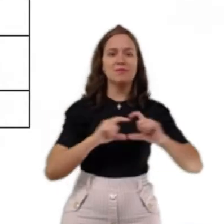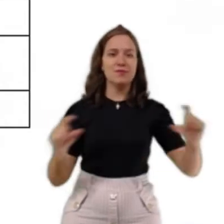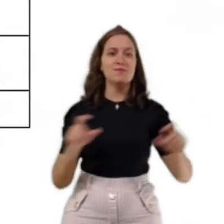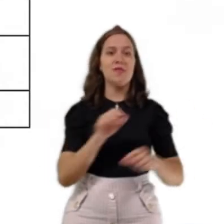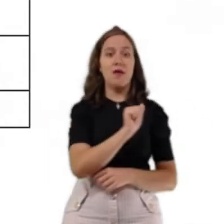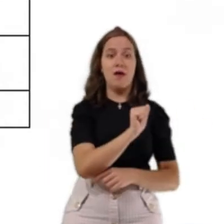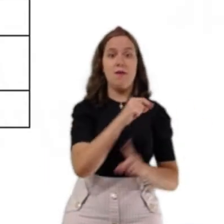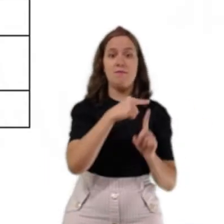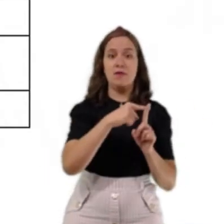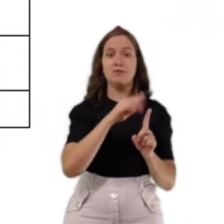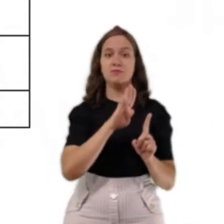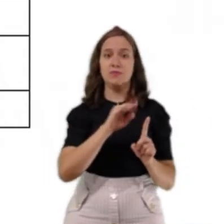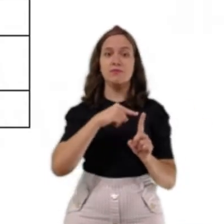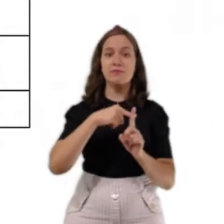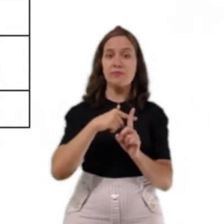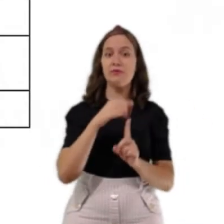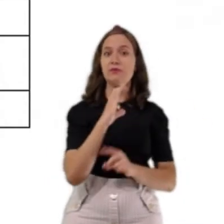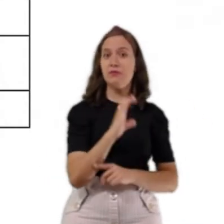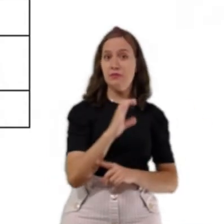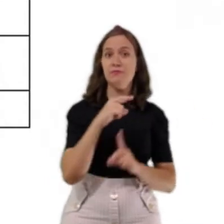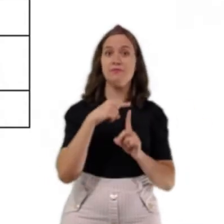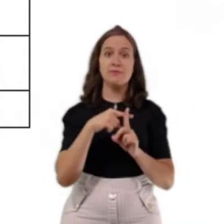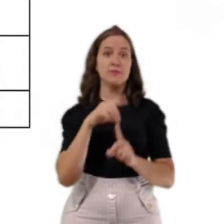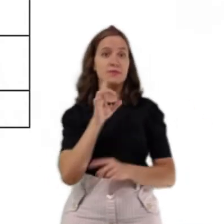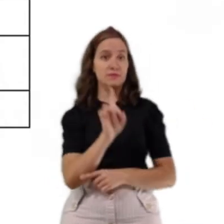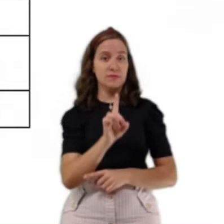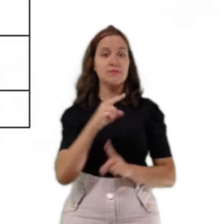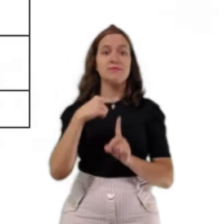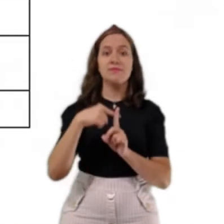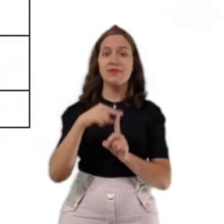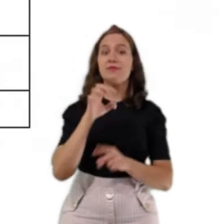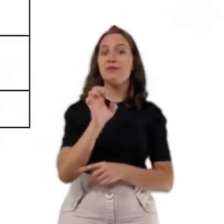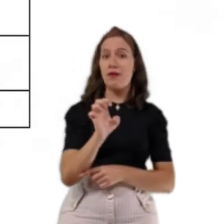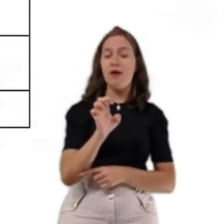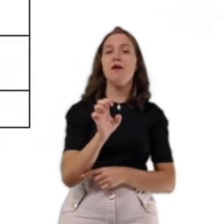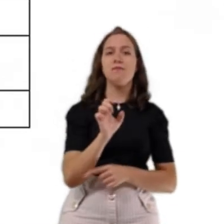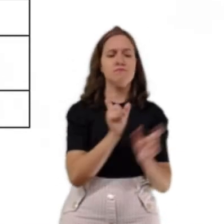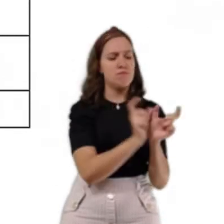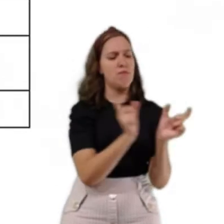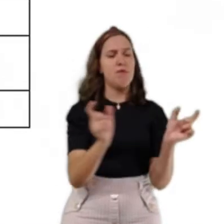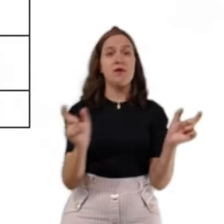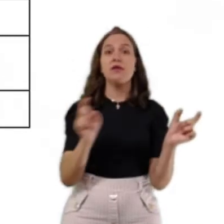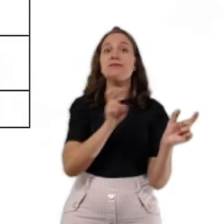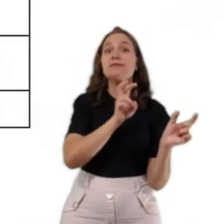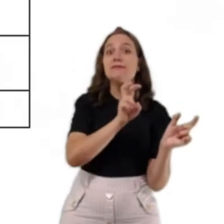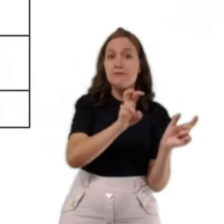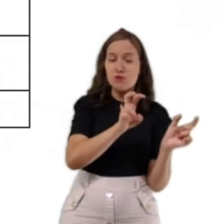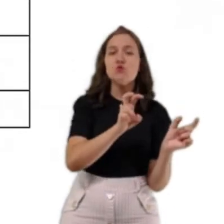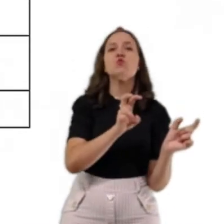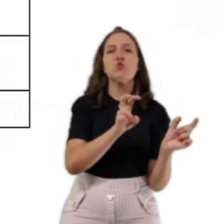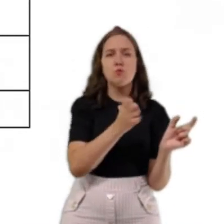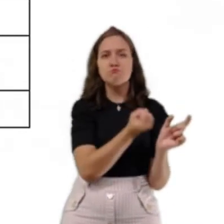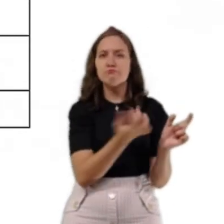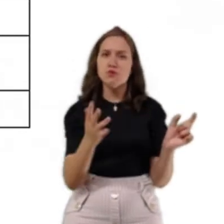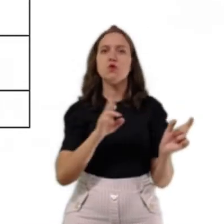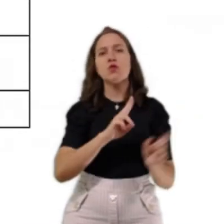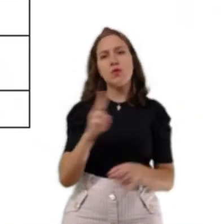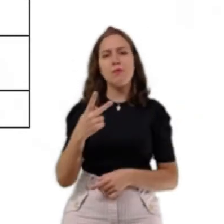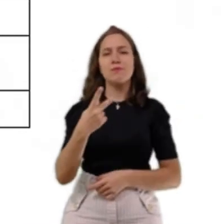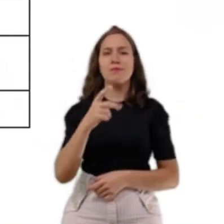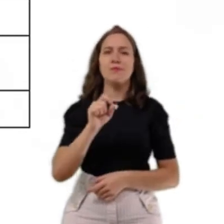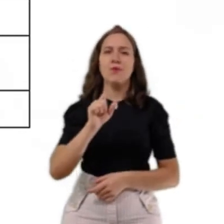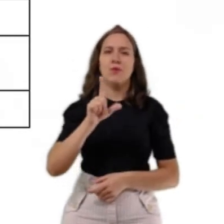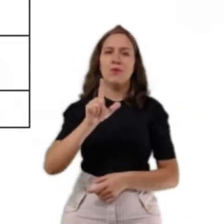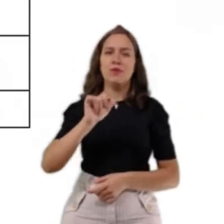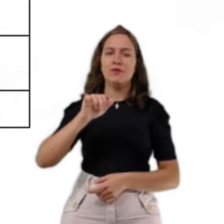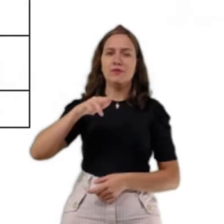termo que a + b + c + d + é cinco termos algébricos passou de quatro ele vai